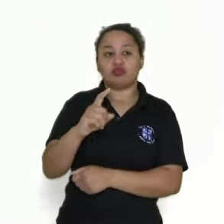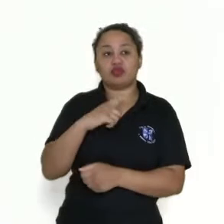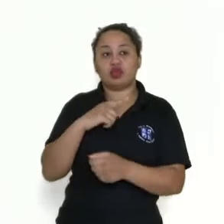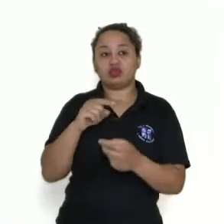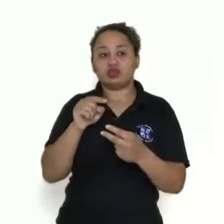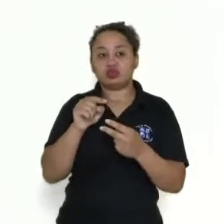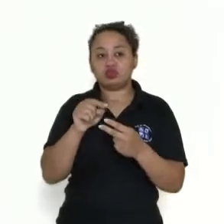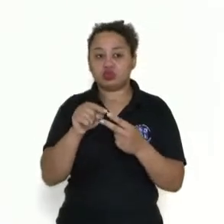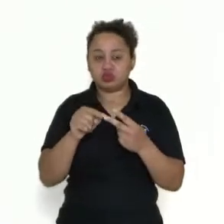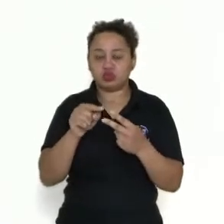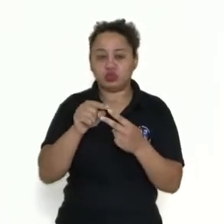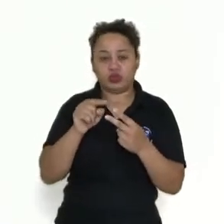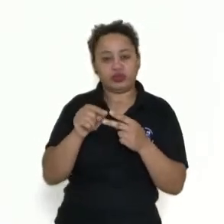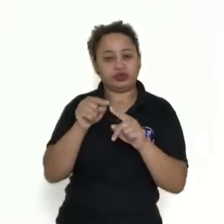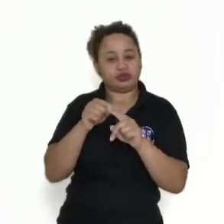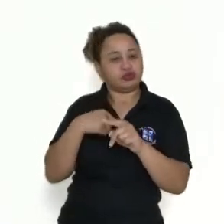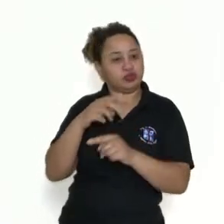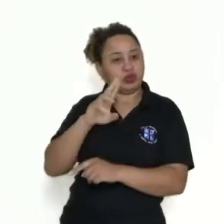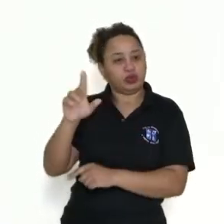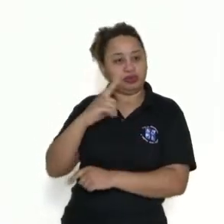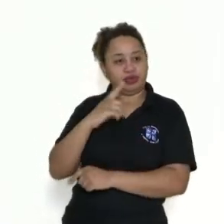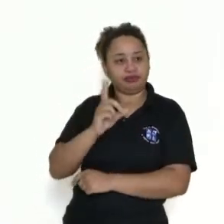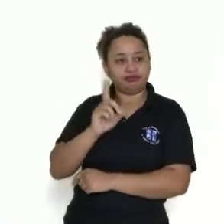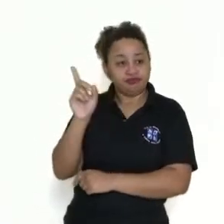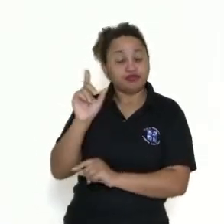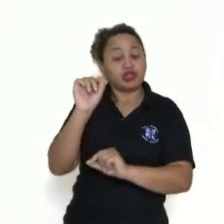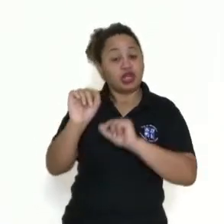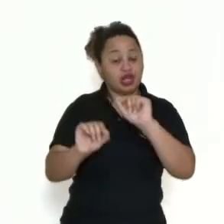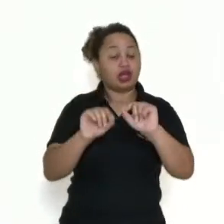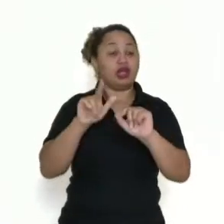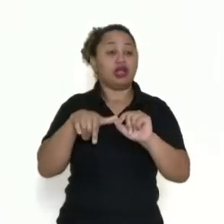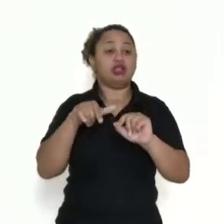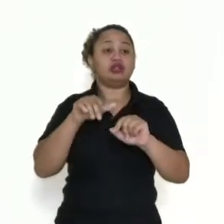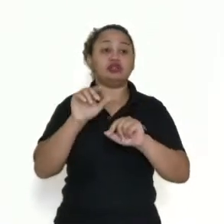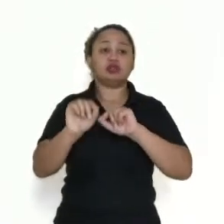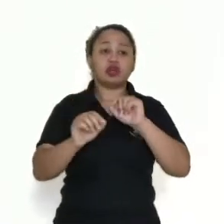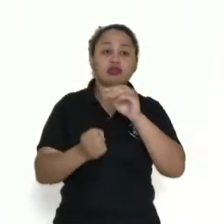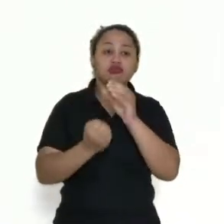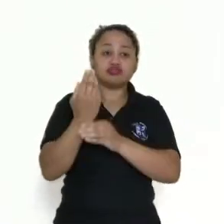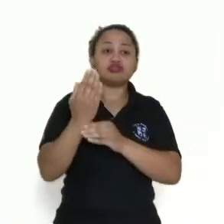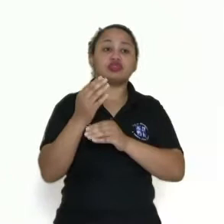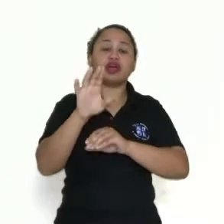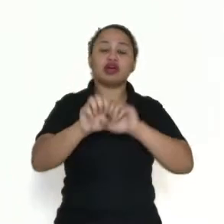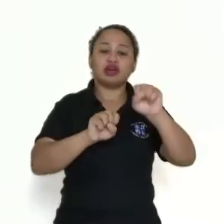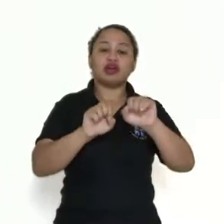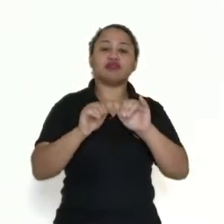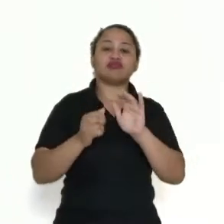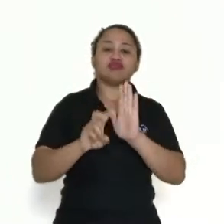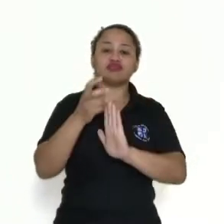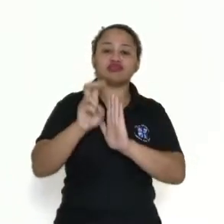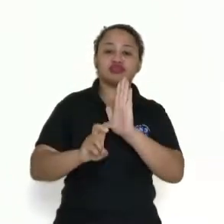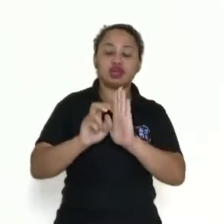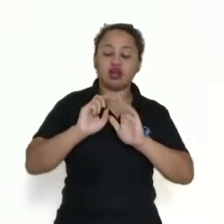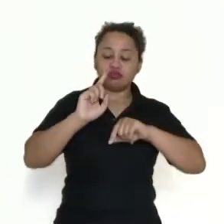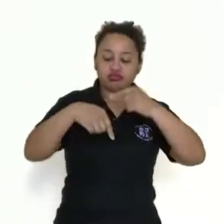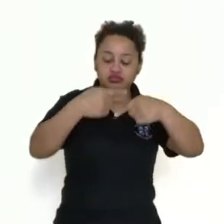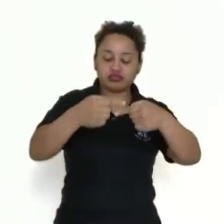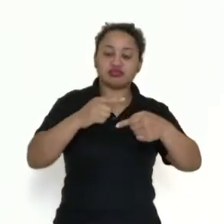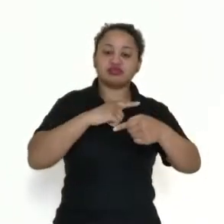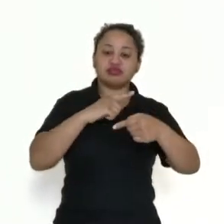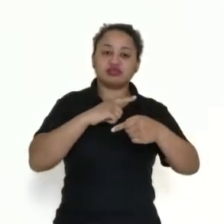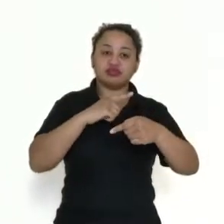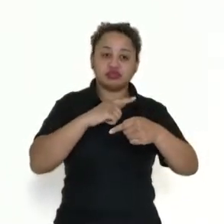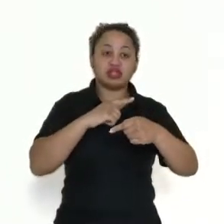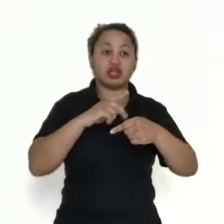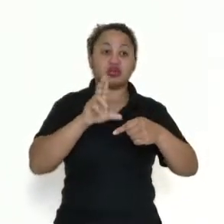gênio Nitrosomonas e Nitrobacter são organismos autótrofos que extraem energia através de um processo de oxidação a